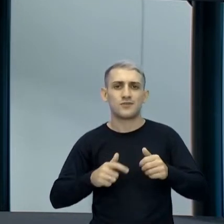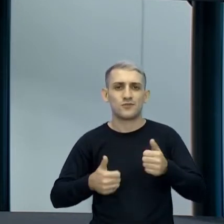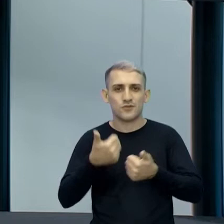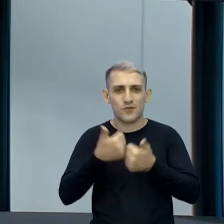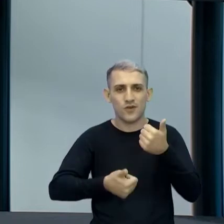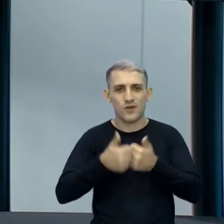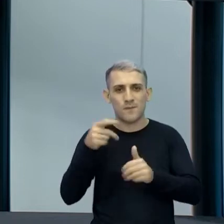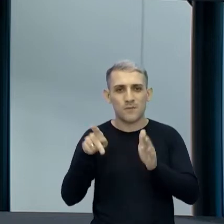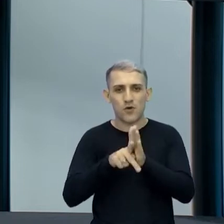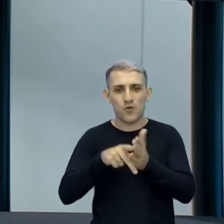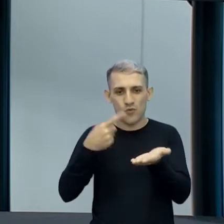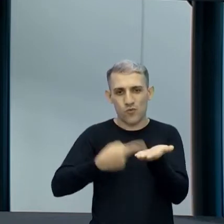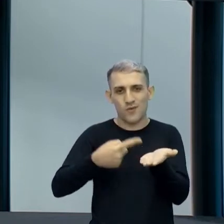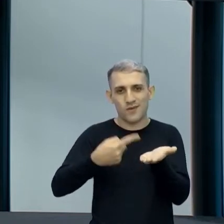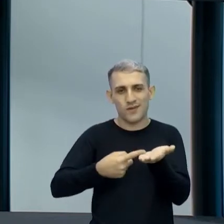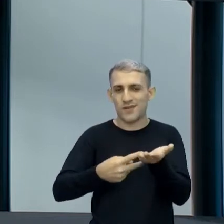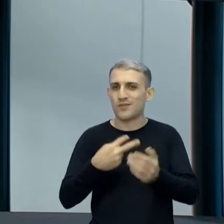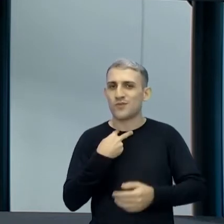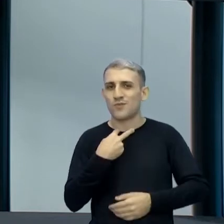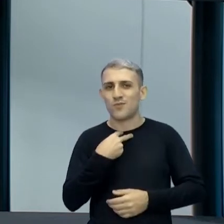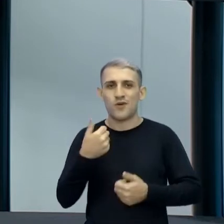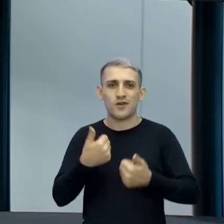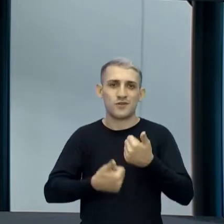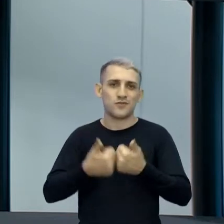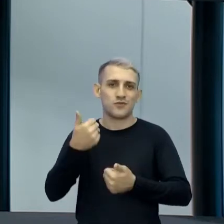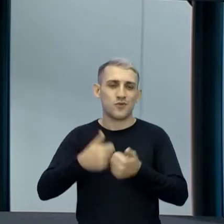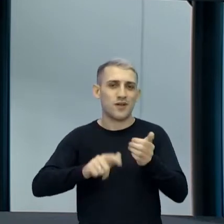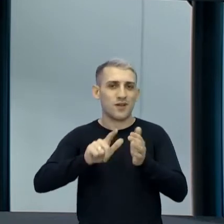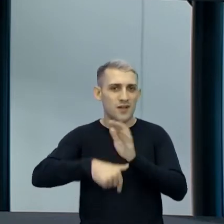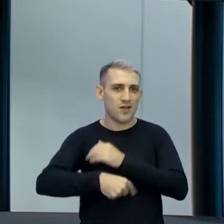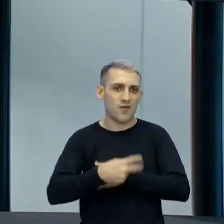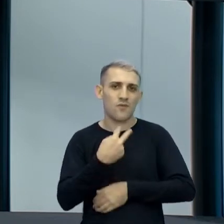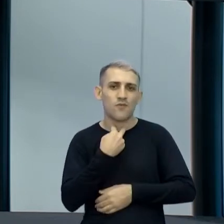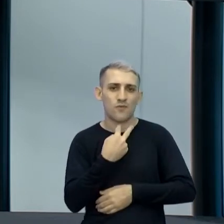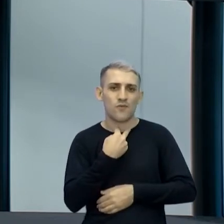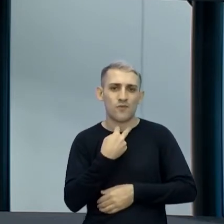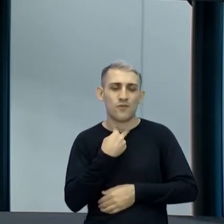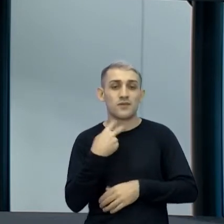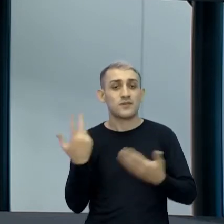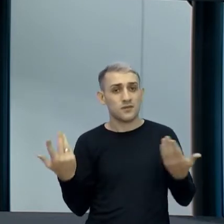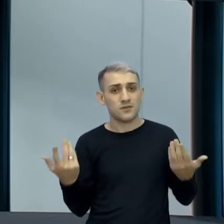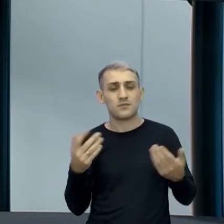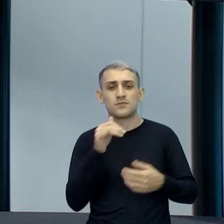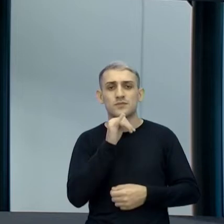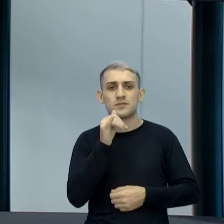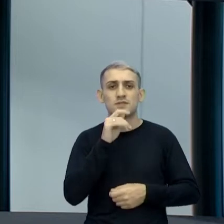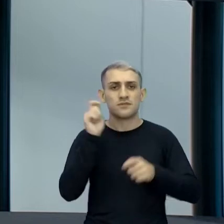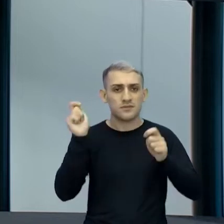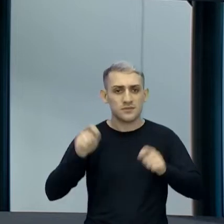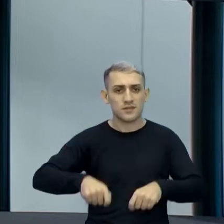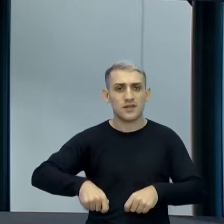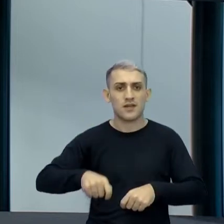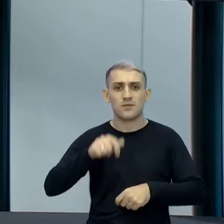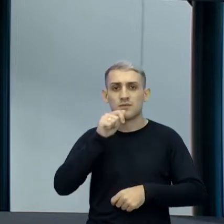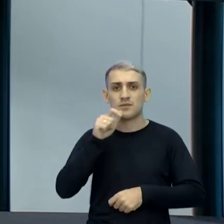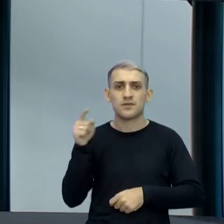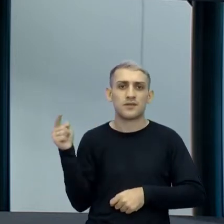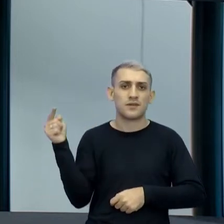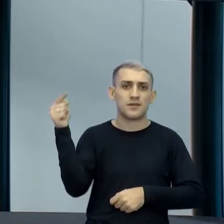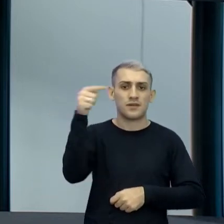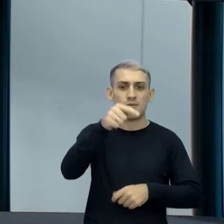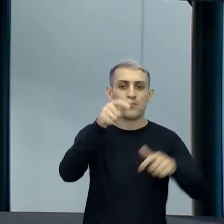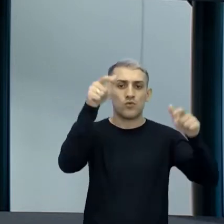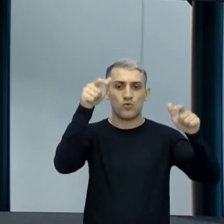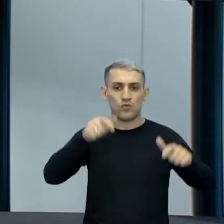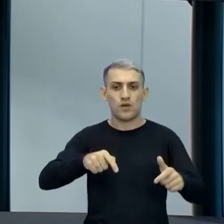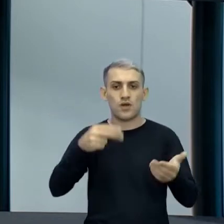jogadores atrasem esse jogo, como aconteceu com o meu voo. Então, eles podem ir para um outro local com